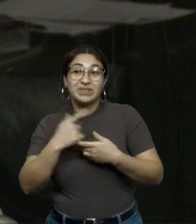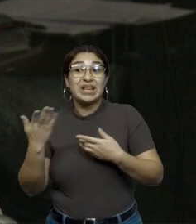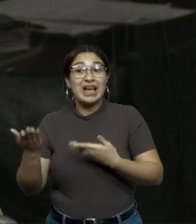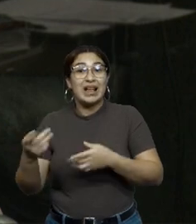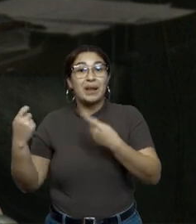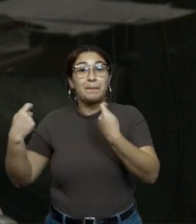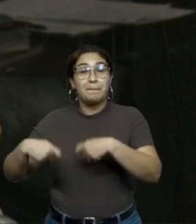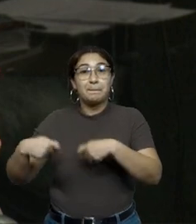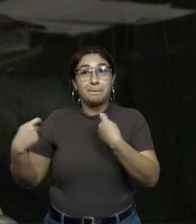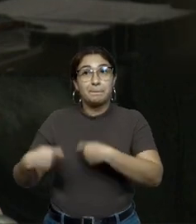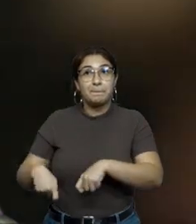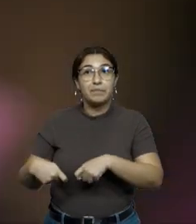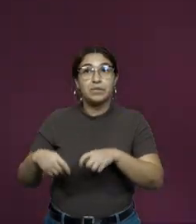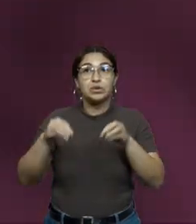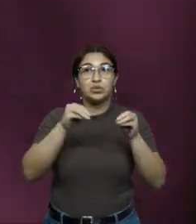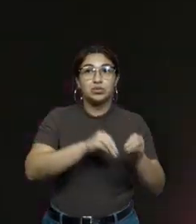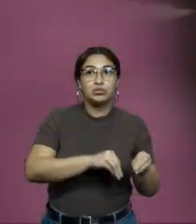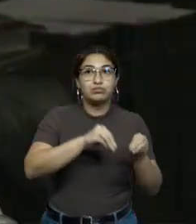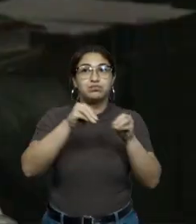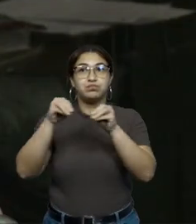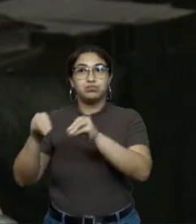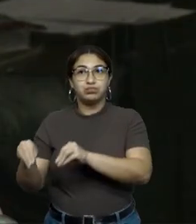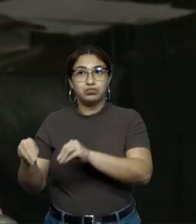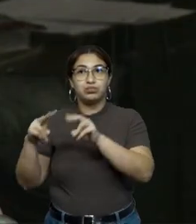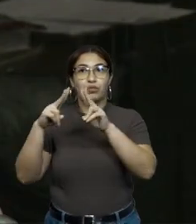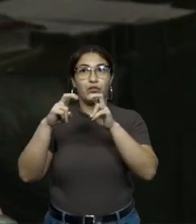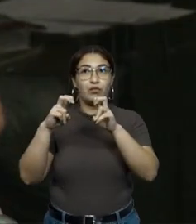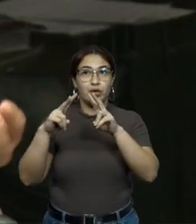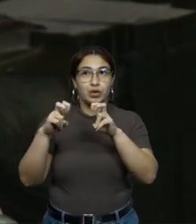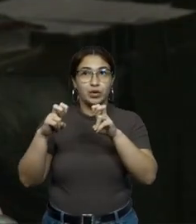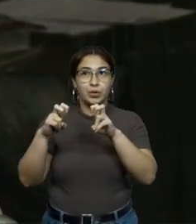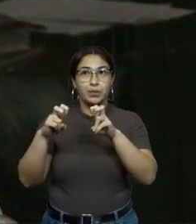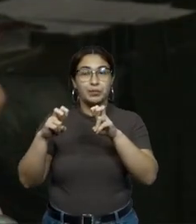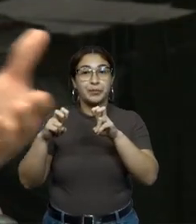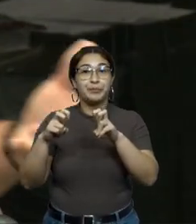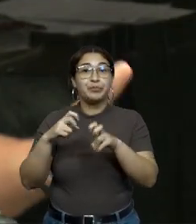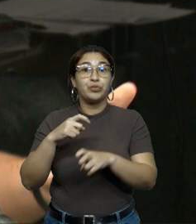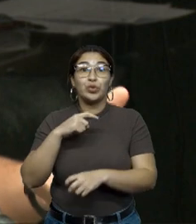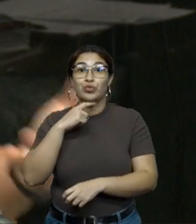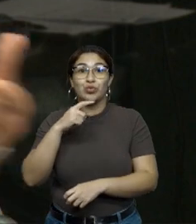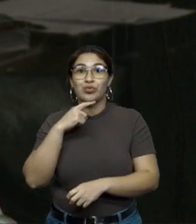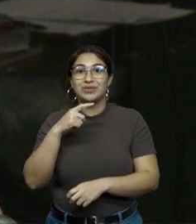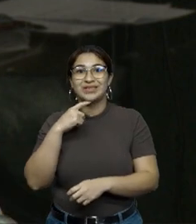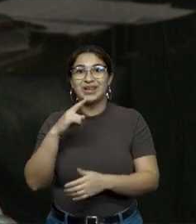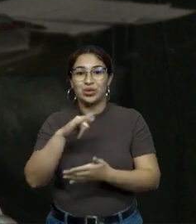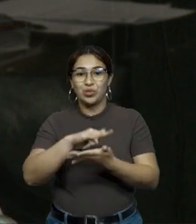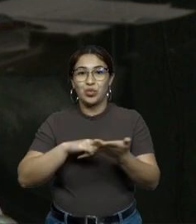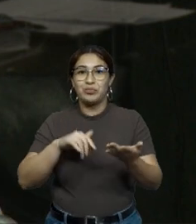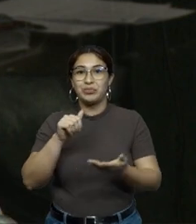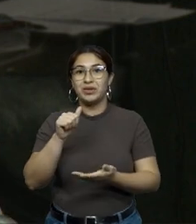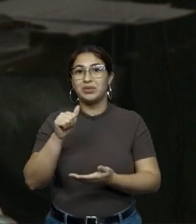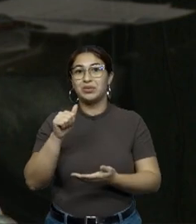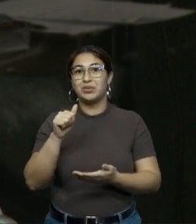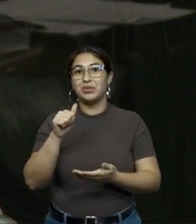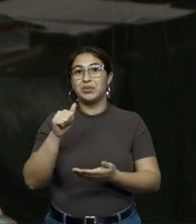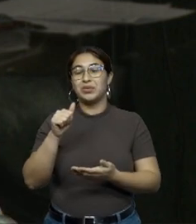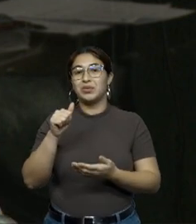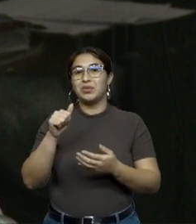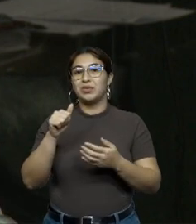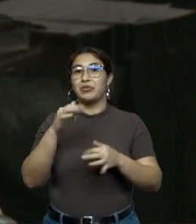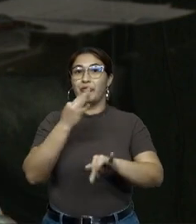né fazer esse deslocamento Florianópolis e não tinha como ela tirar testado em nome da criança e ela não estava doido para tirar